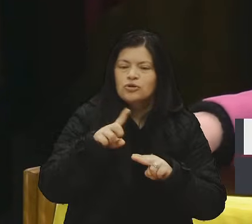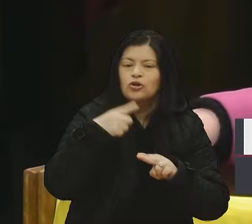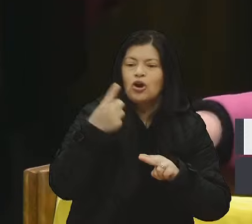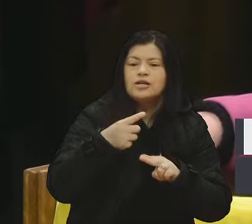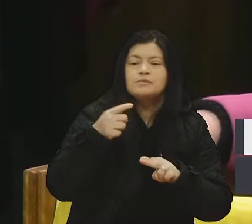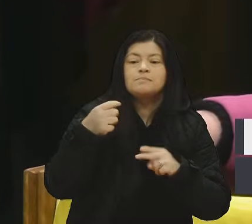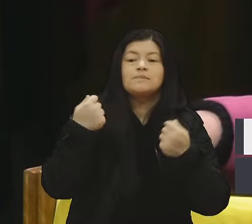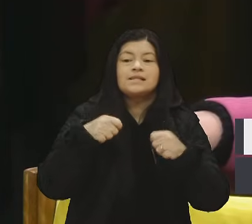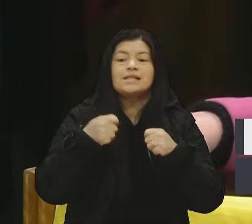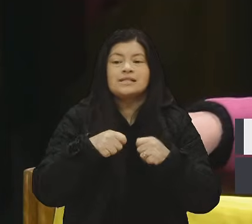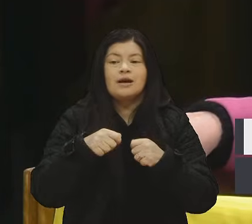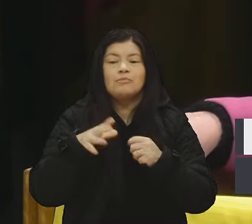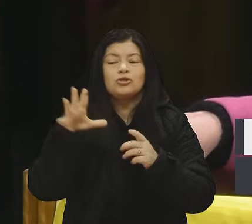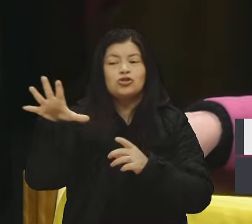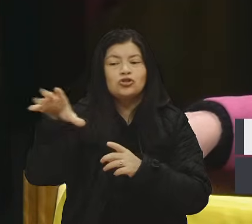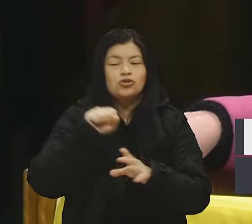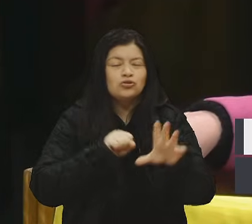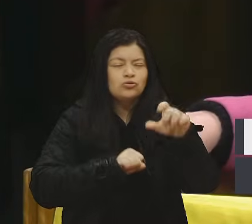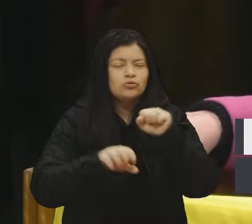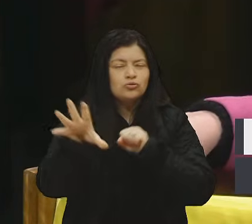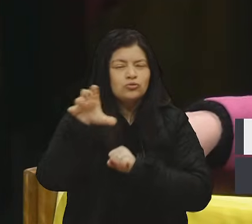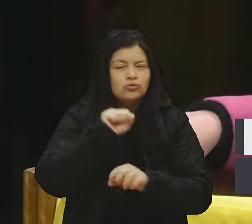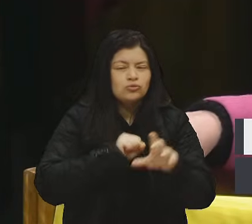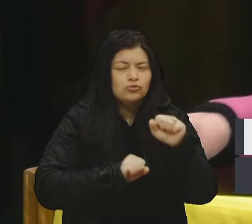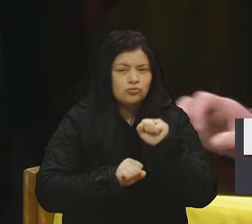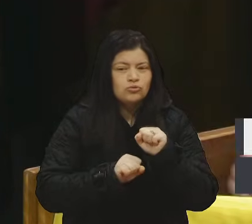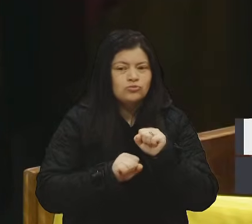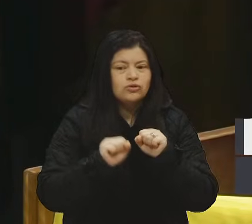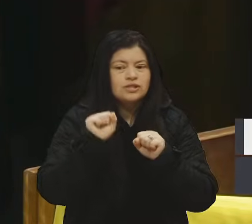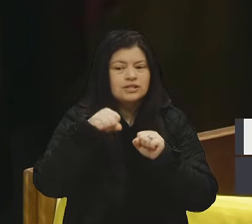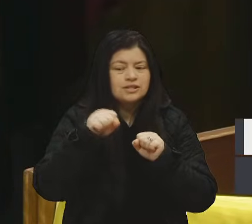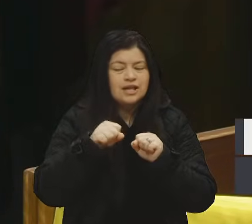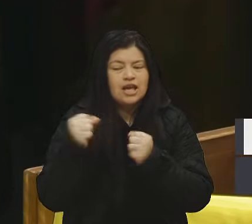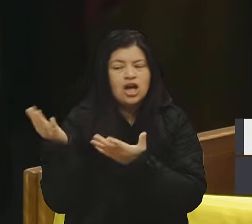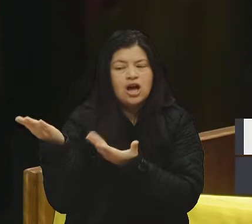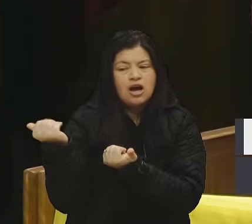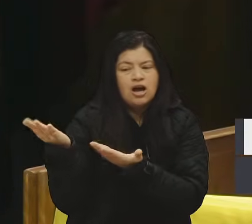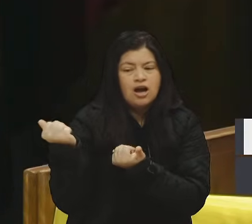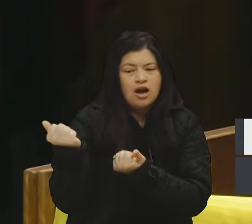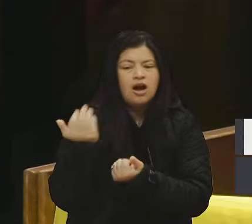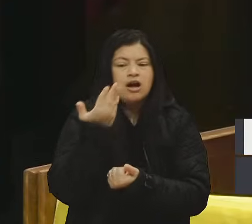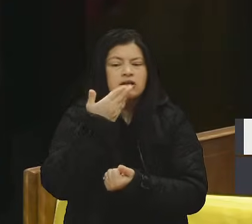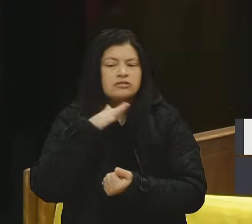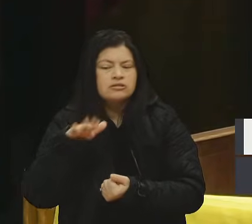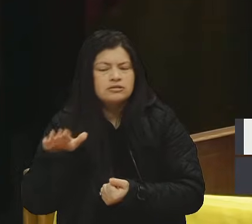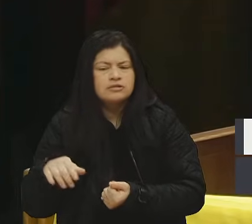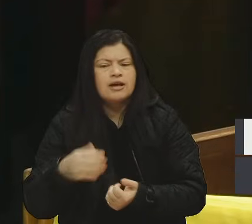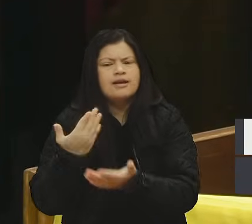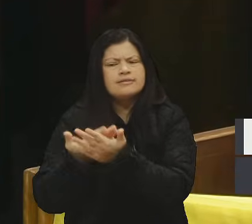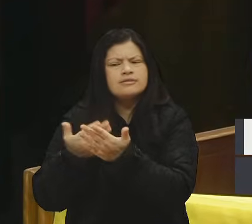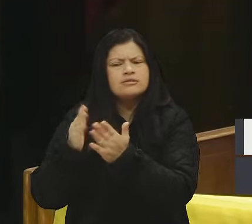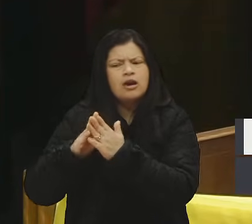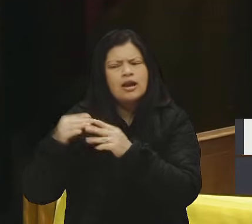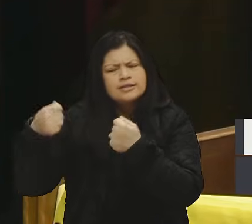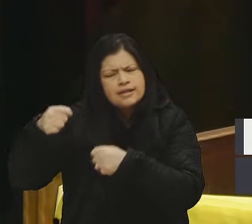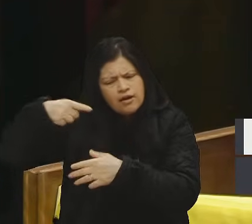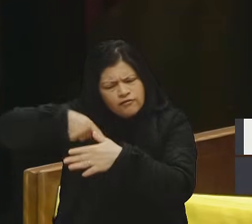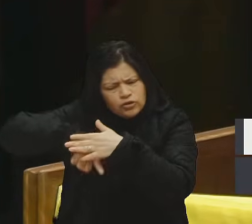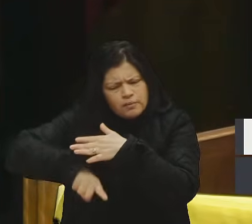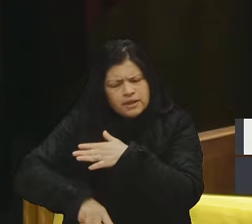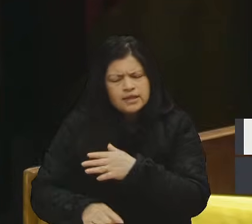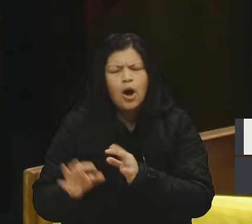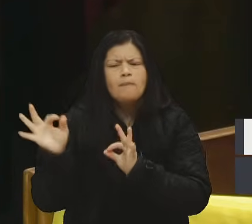corações dessa juventude, mostrar para eles que sim, a escola pública é possível, é necessária e é fundamental num projeto